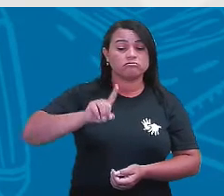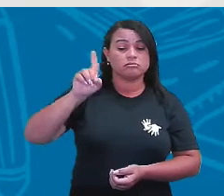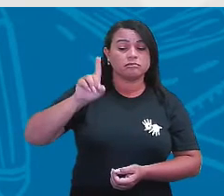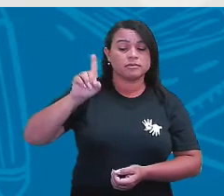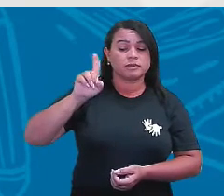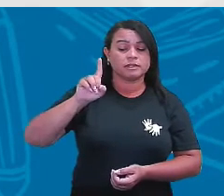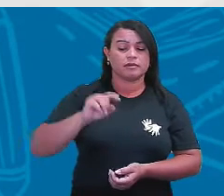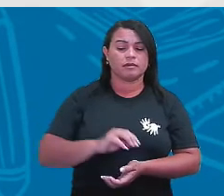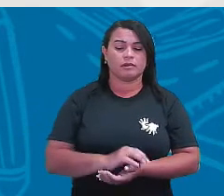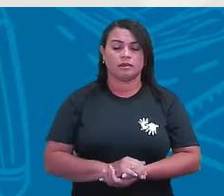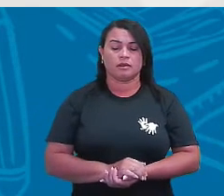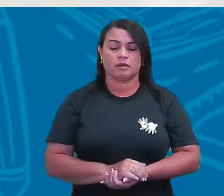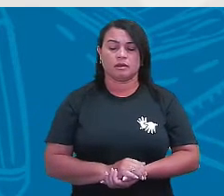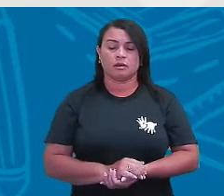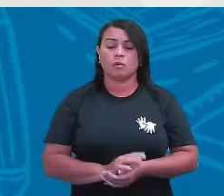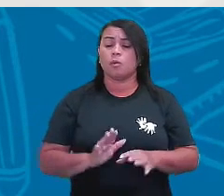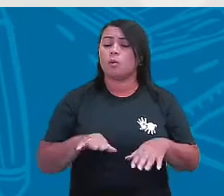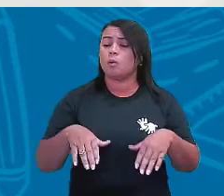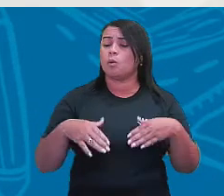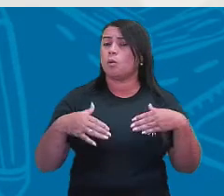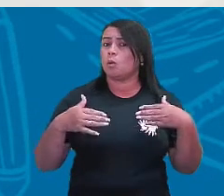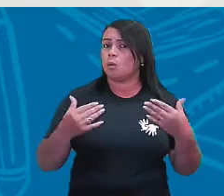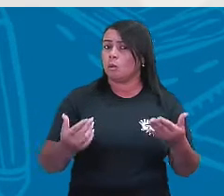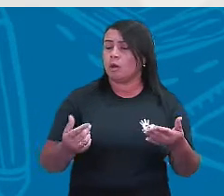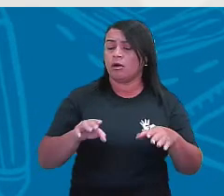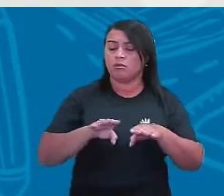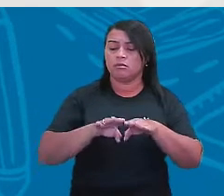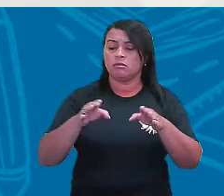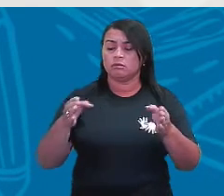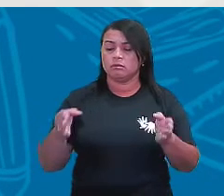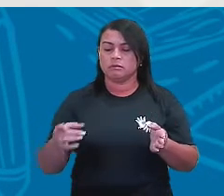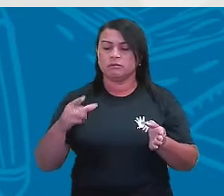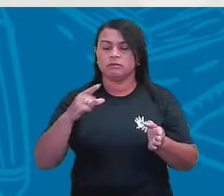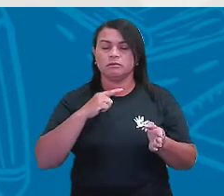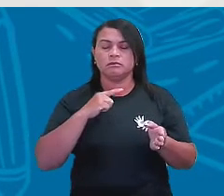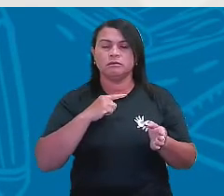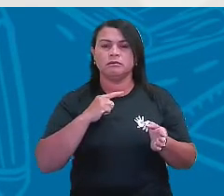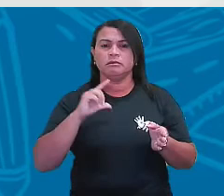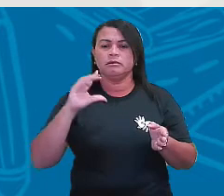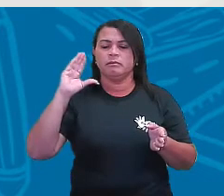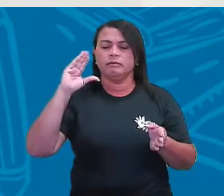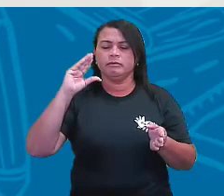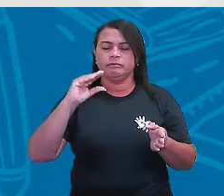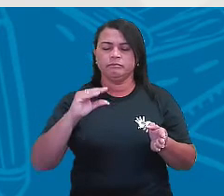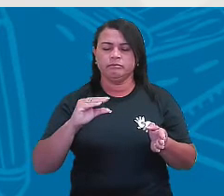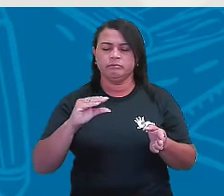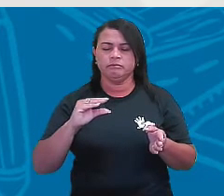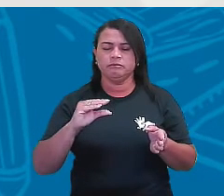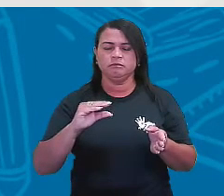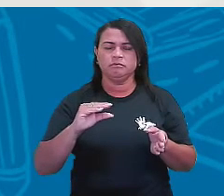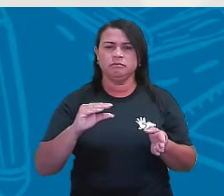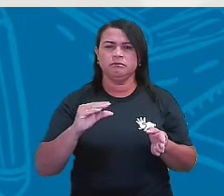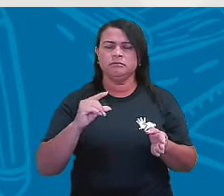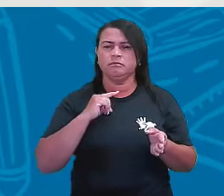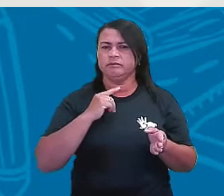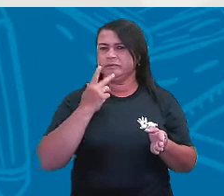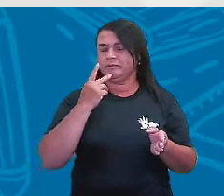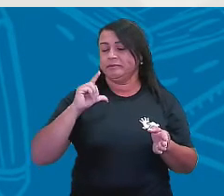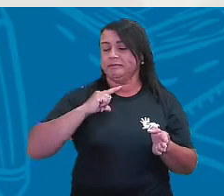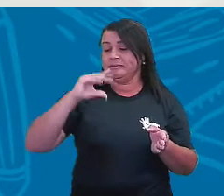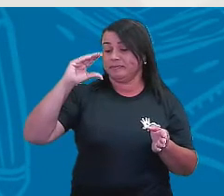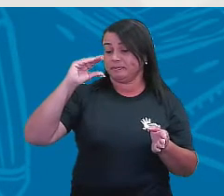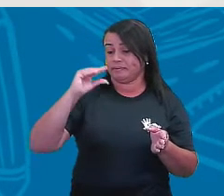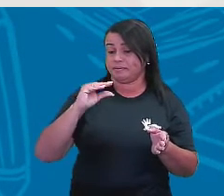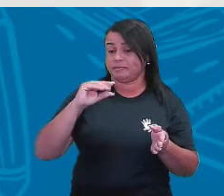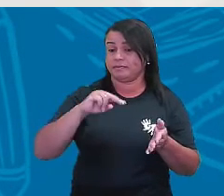recipientes abaixo. Qual recipiente tem a menor capacidade? Quando eu digo menor capacidade,